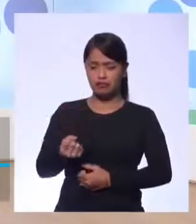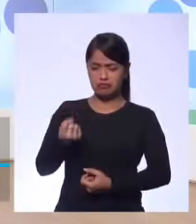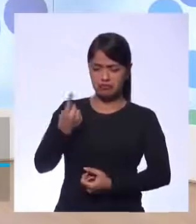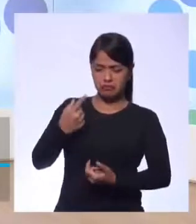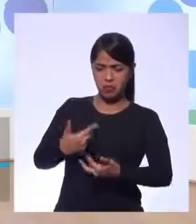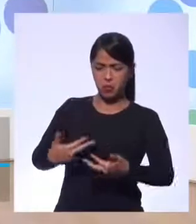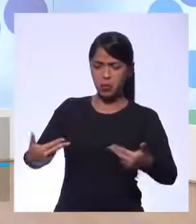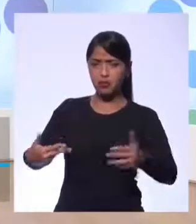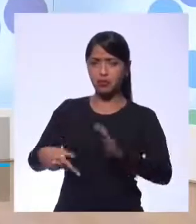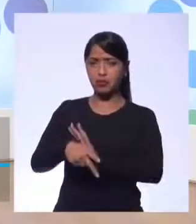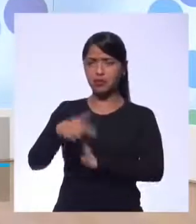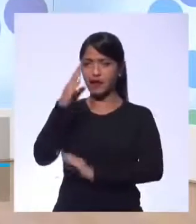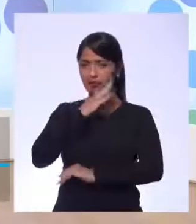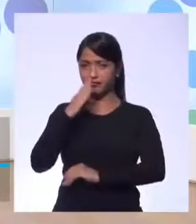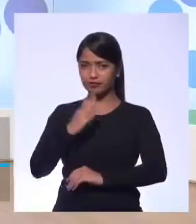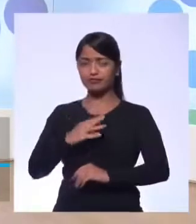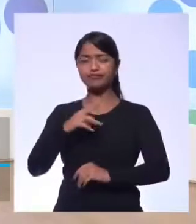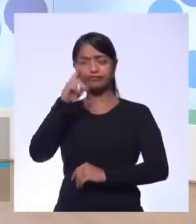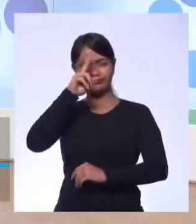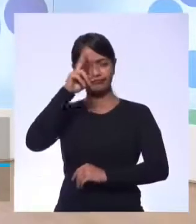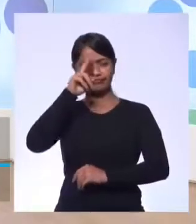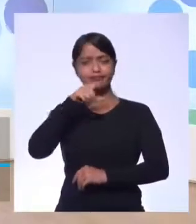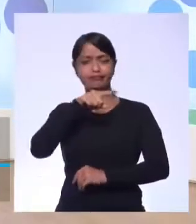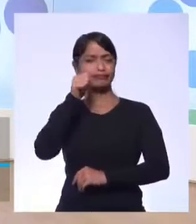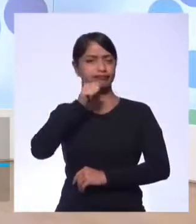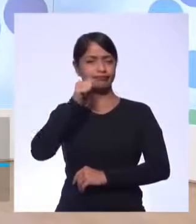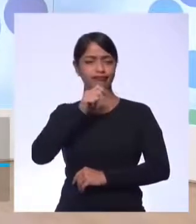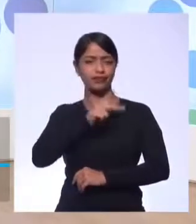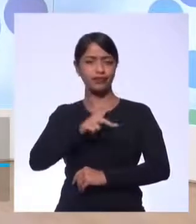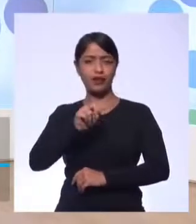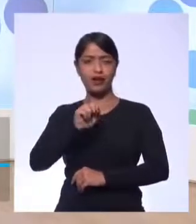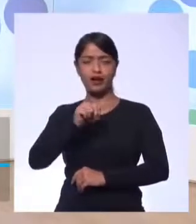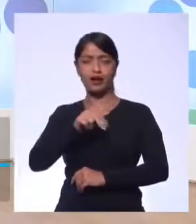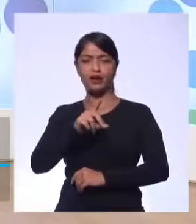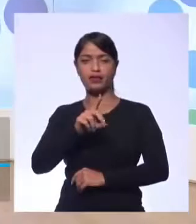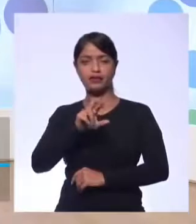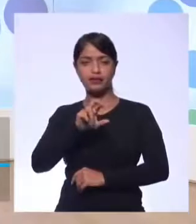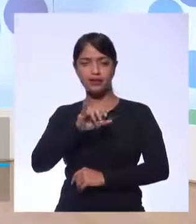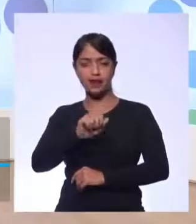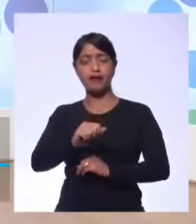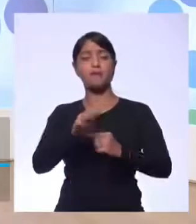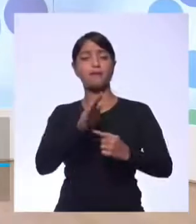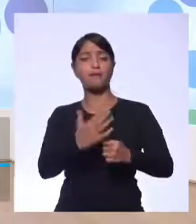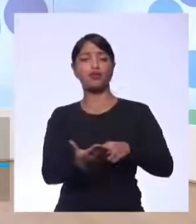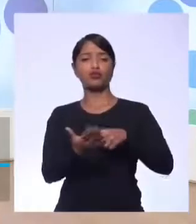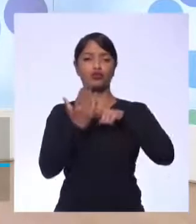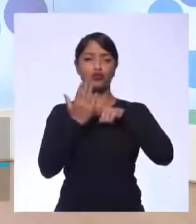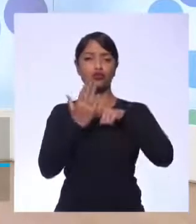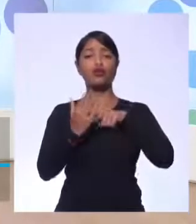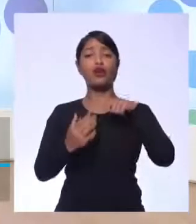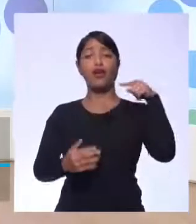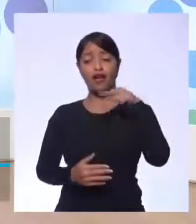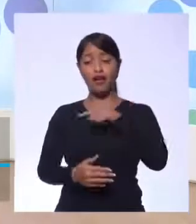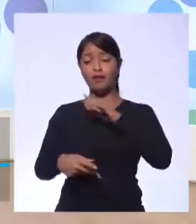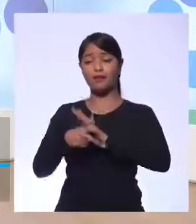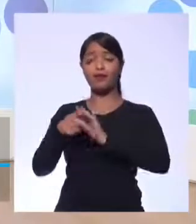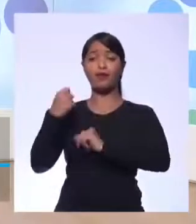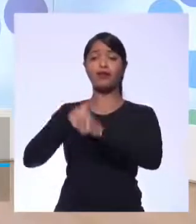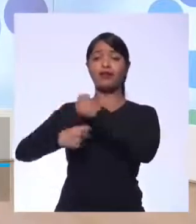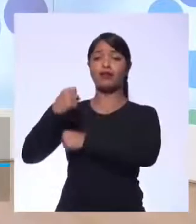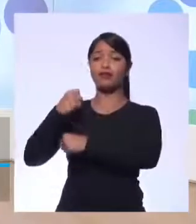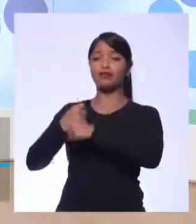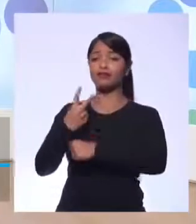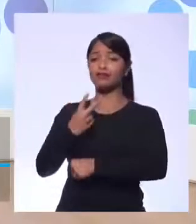de 2005, se não me falha a memória, e aí também faz uma intertextualidade. Olha só, olha só. Eu